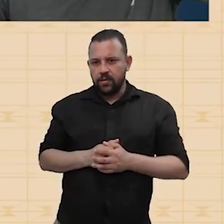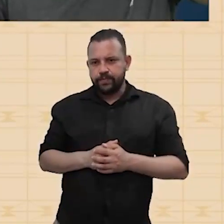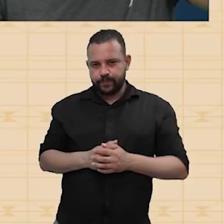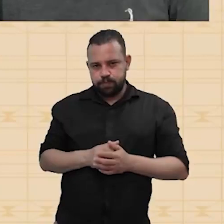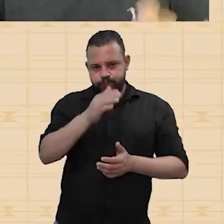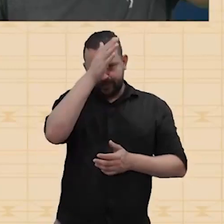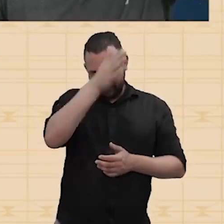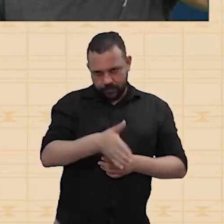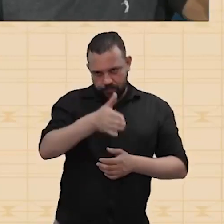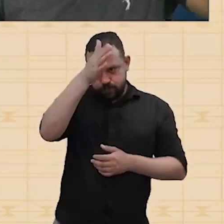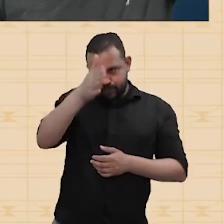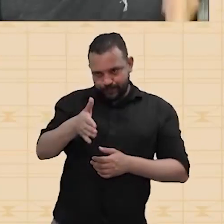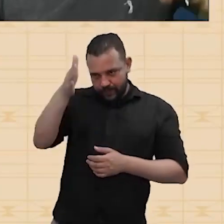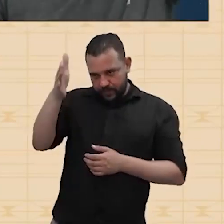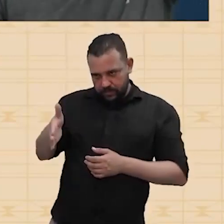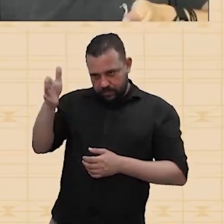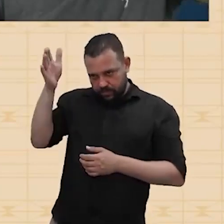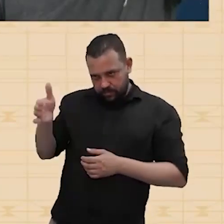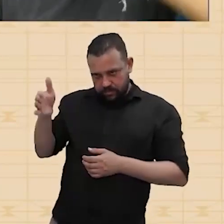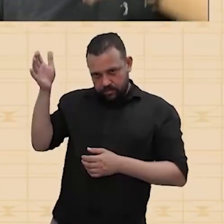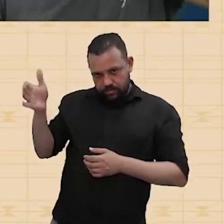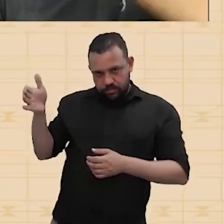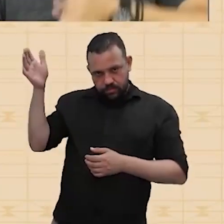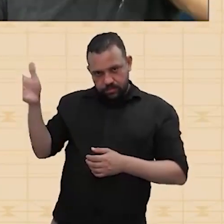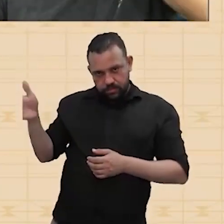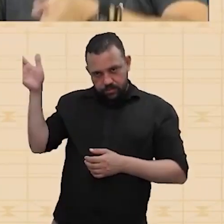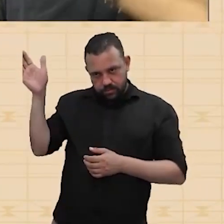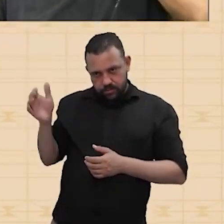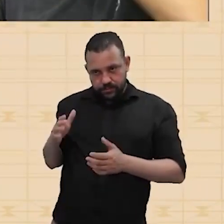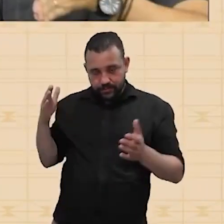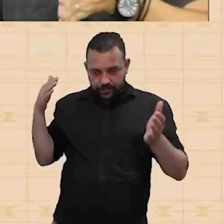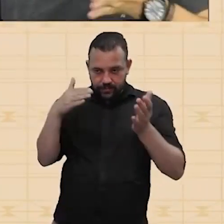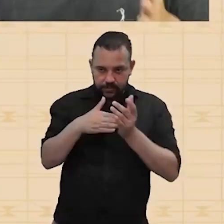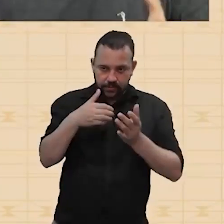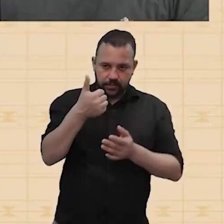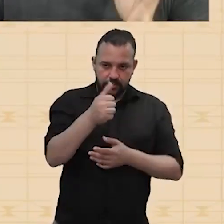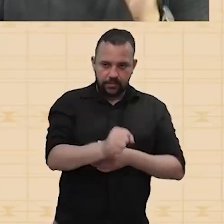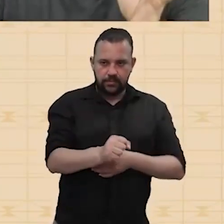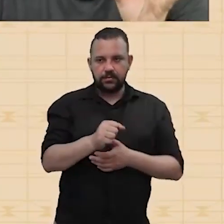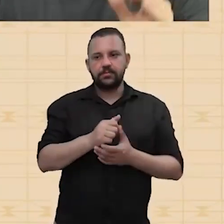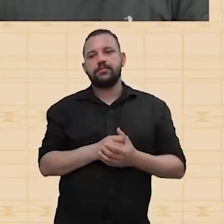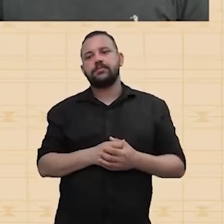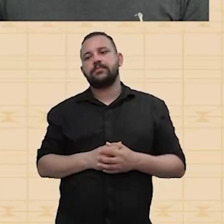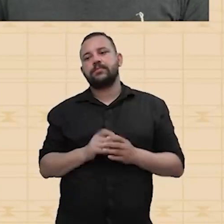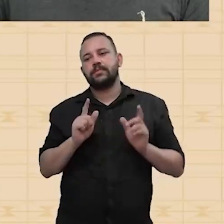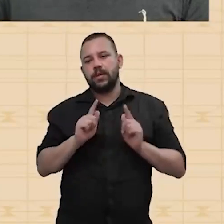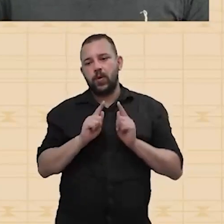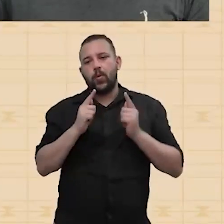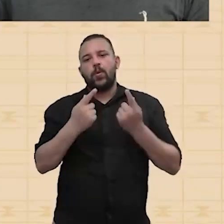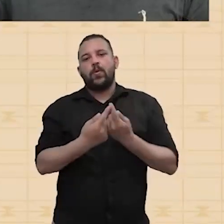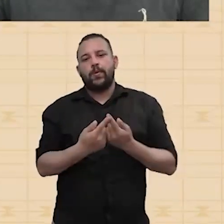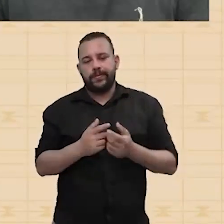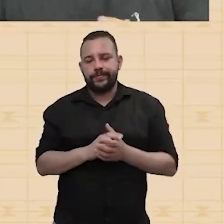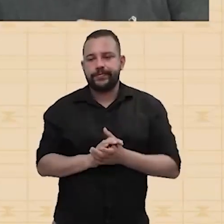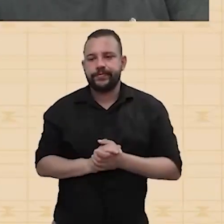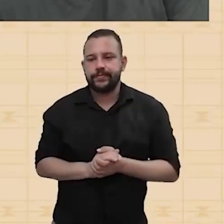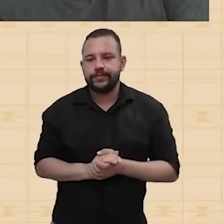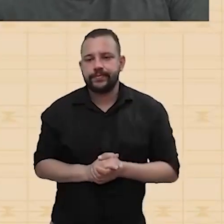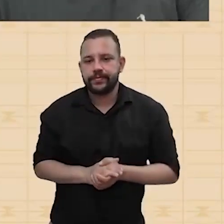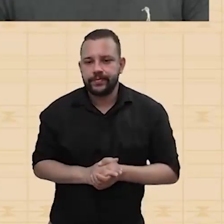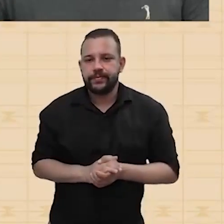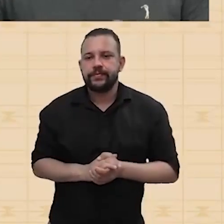No sentido na vertical, ó, 1, 2, 3, 4, 5. Então são os grupos. E